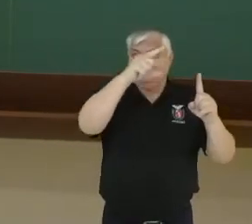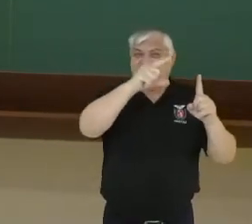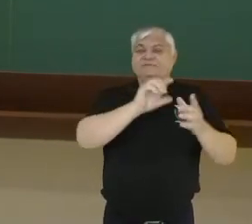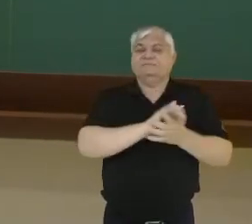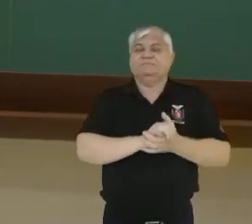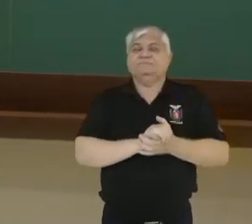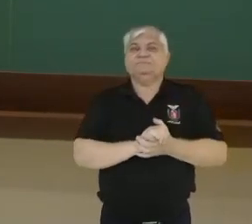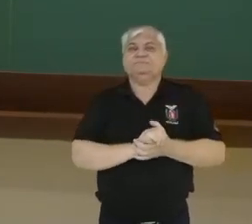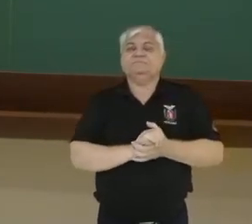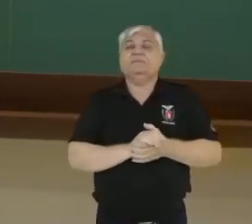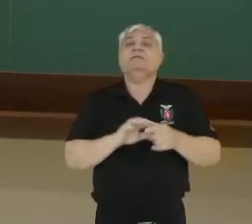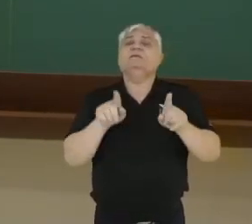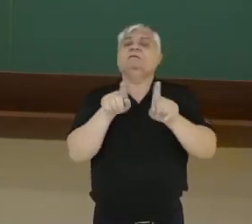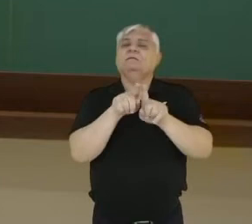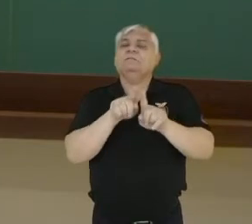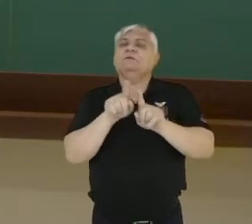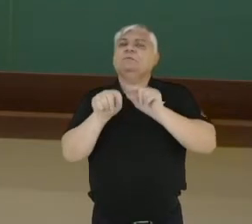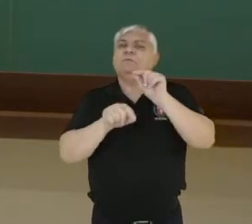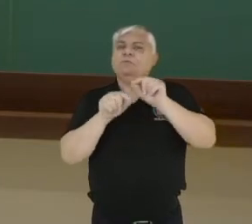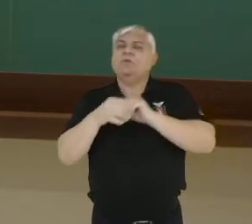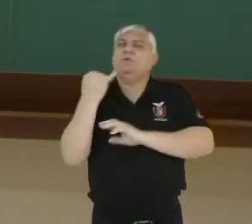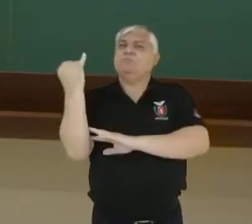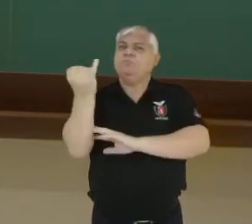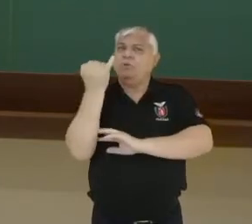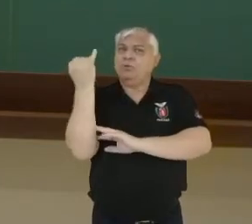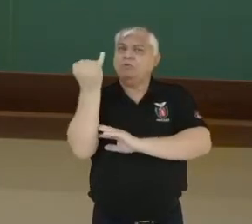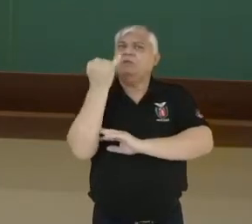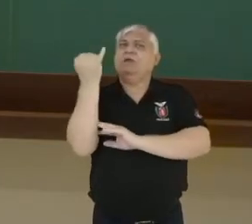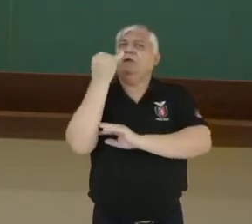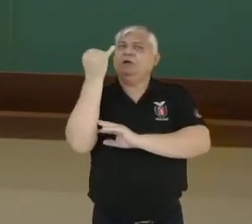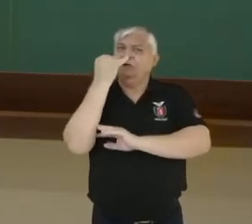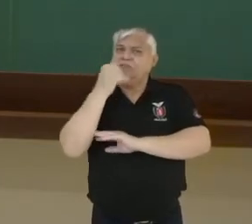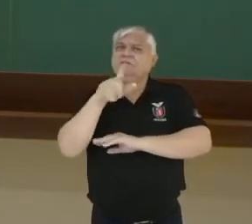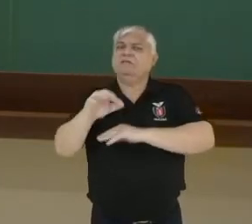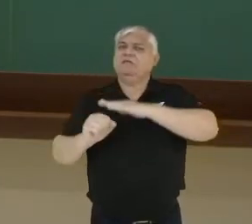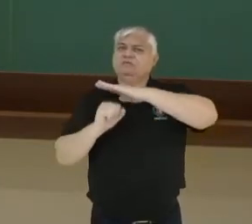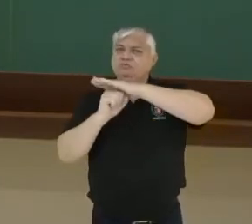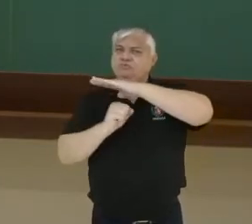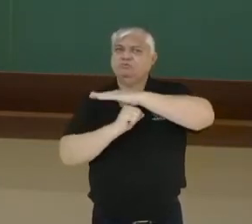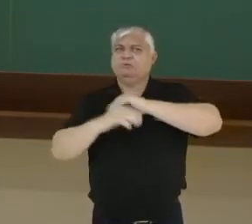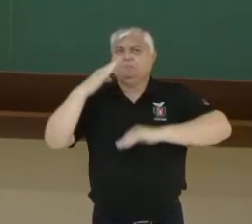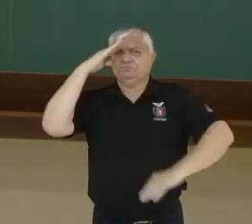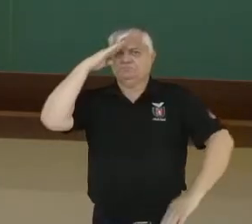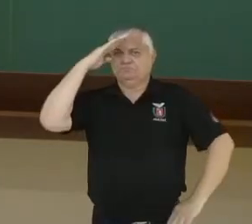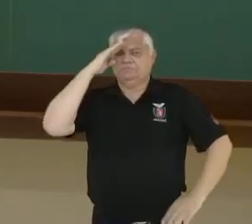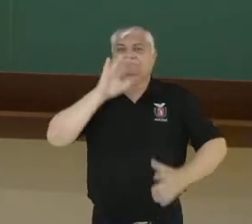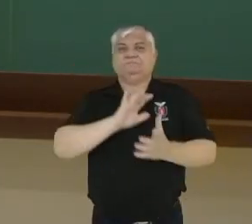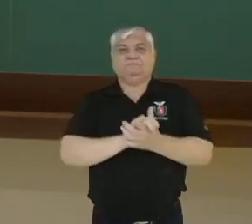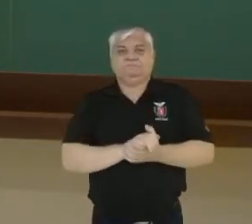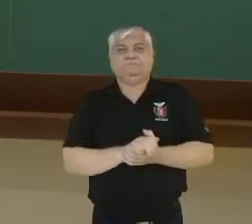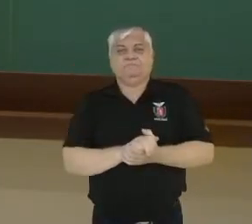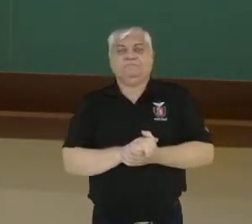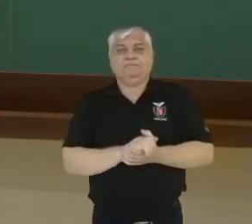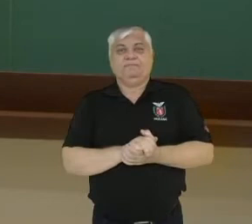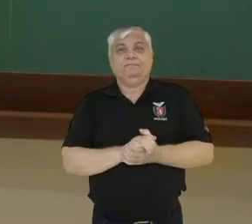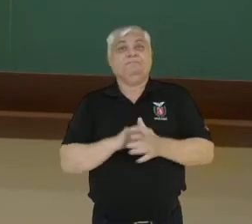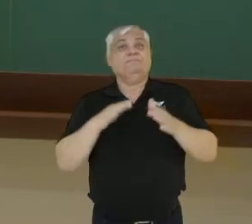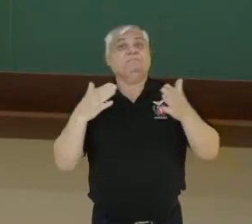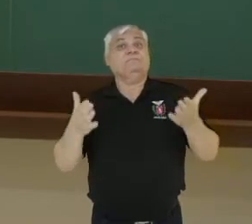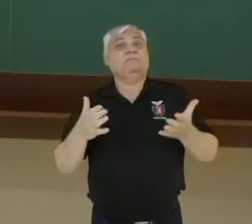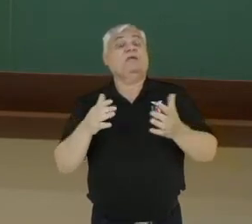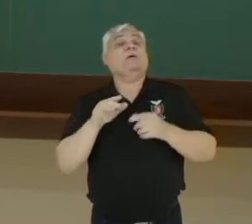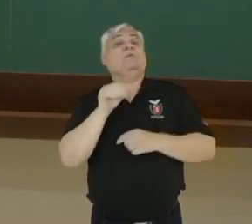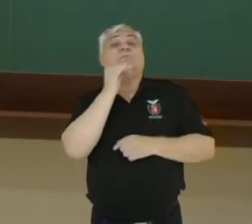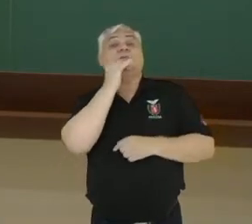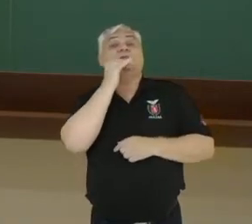de representar uma importante posse de estrutura militar na região. Nessa perspectiva, olhando